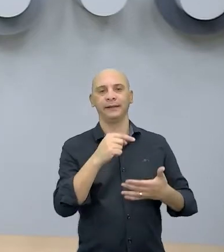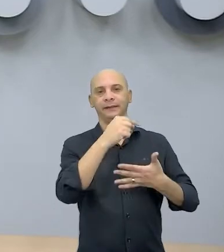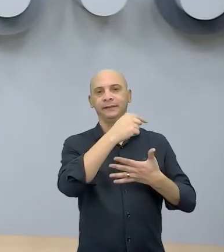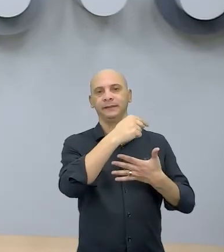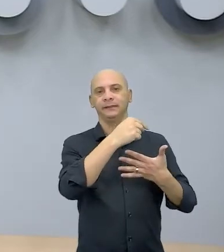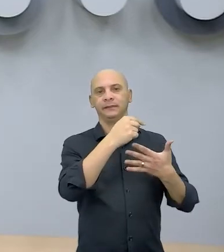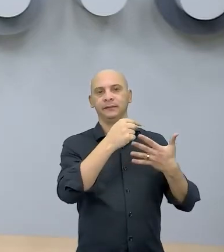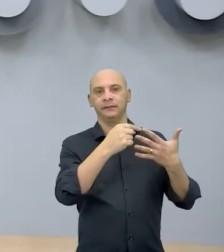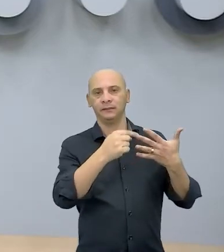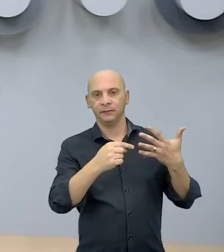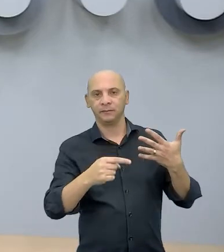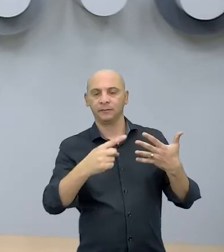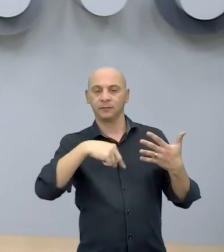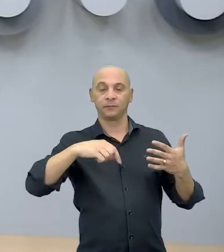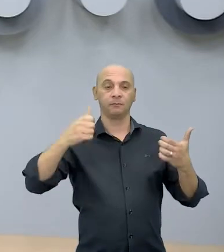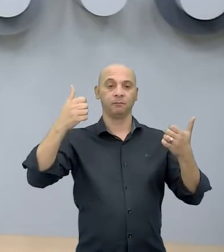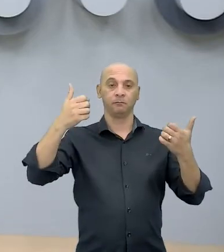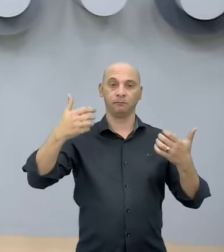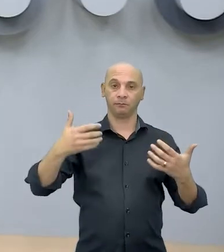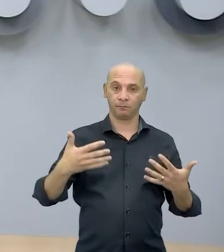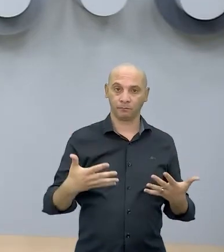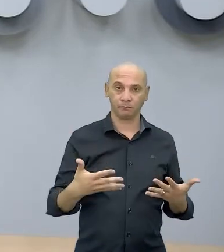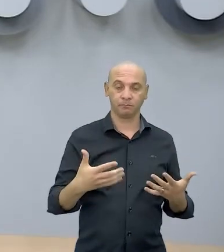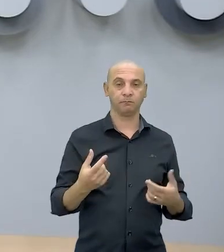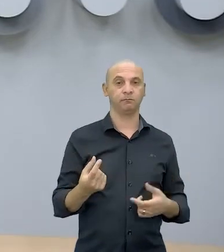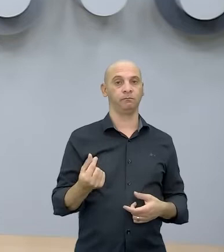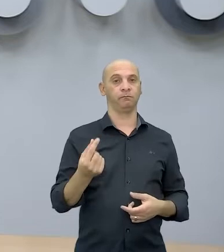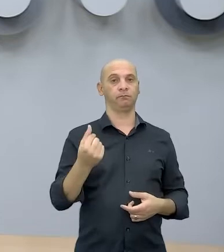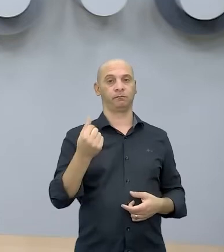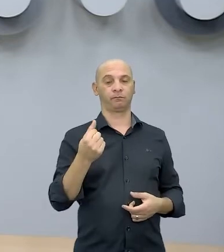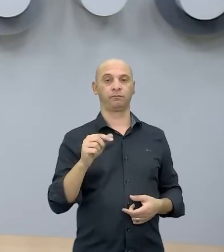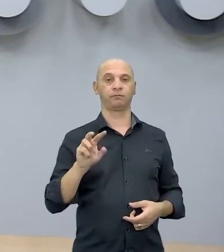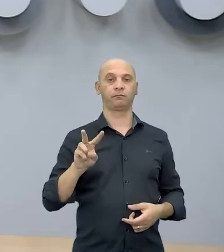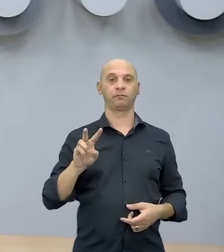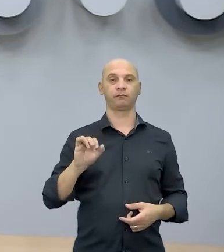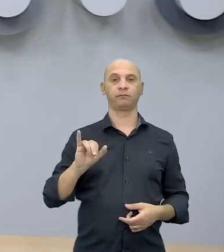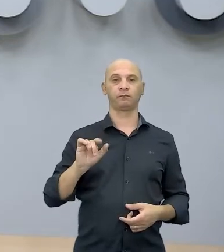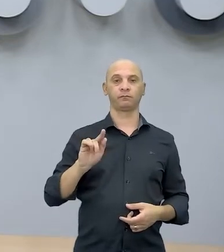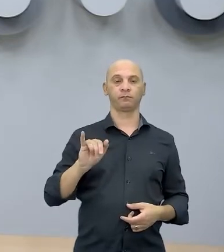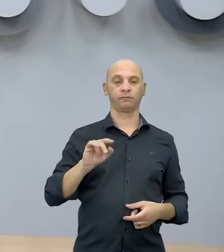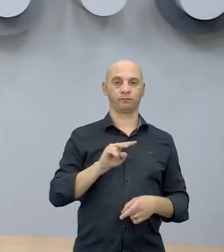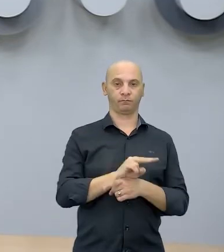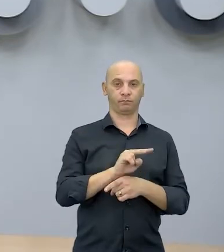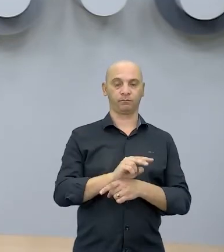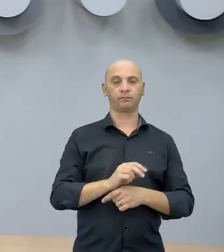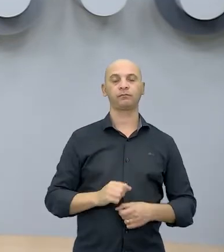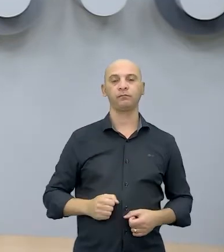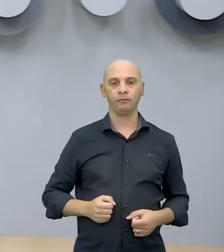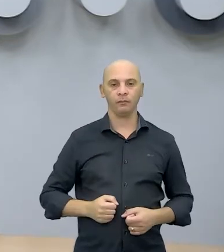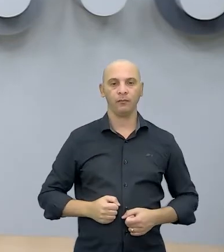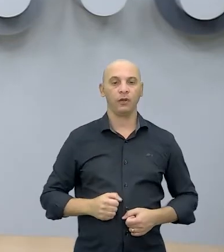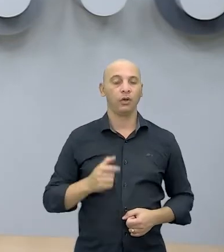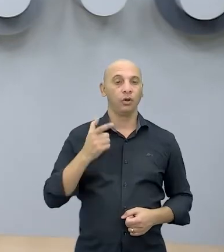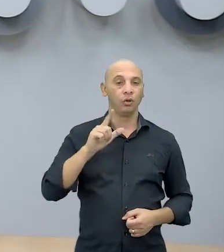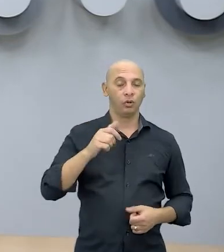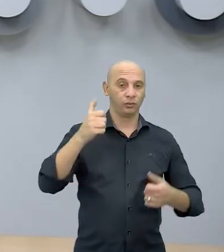que a gente está falando quando a gente fala de capitalismo de vigilância. Um segundo elemento que a professora Zuboff traz para a